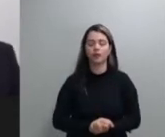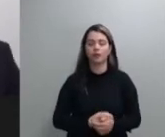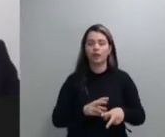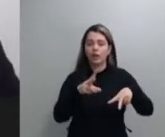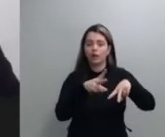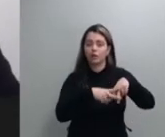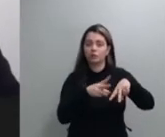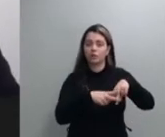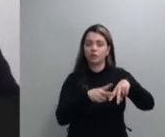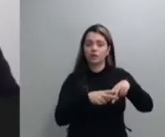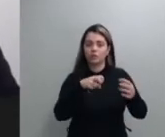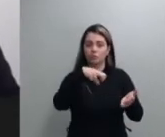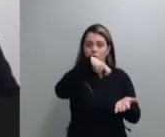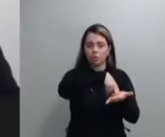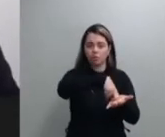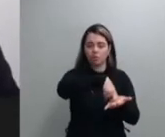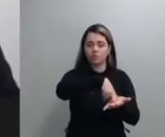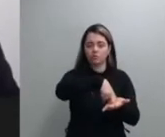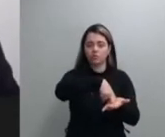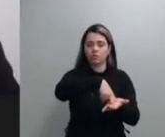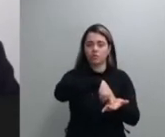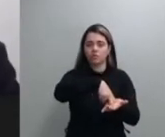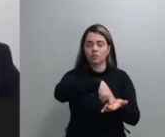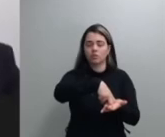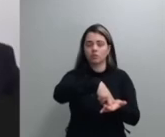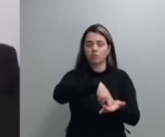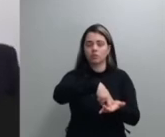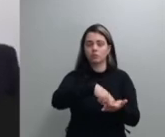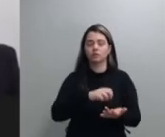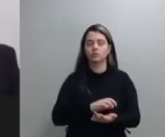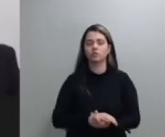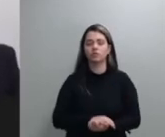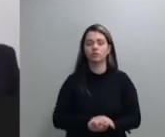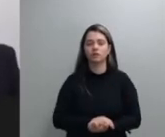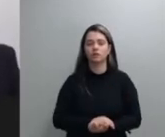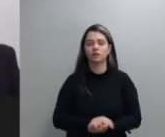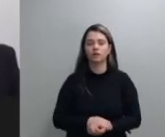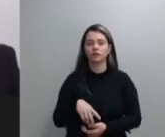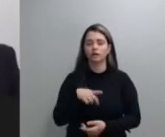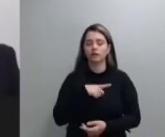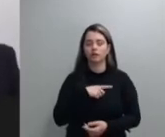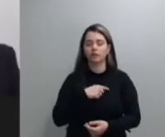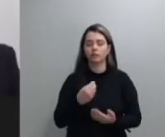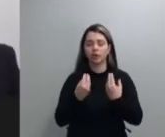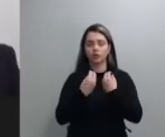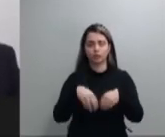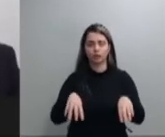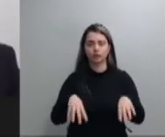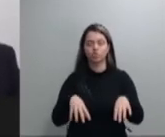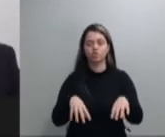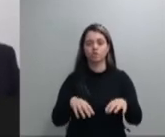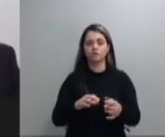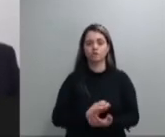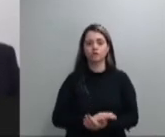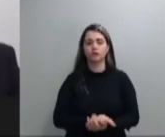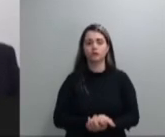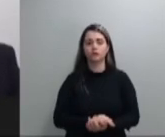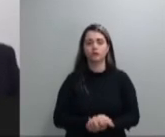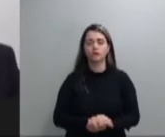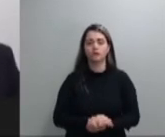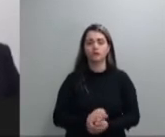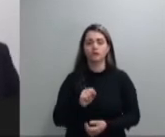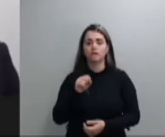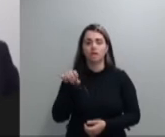ato de ato de empatia administrativa que causa lesão erária depende além da comprovação de prejuízo efetivo para o patrimônio público da existência